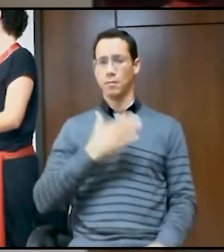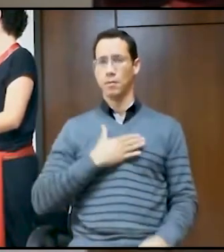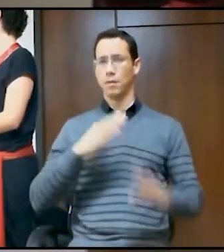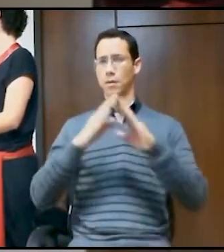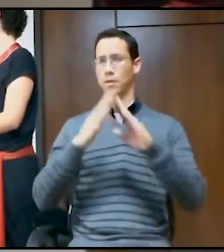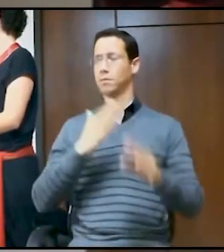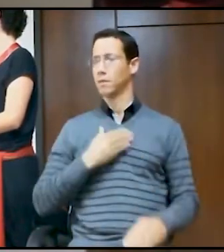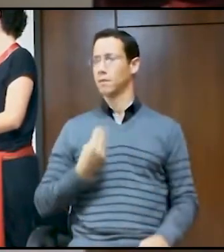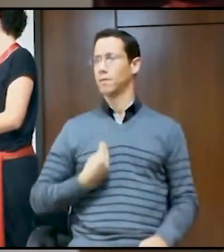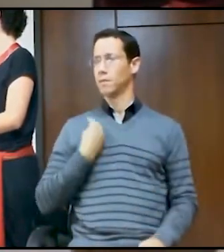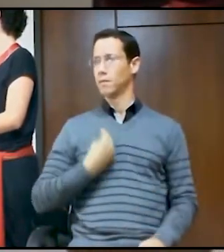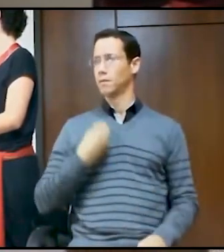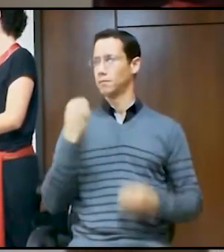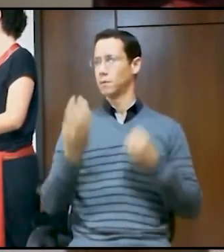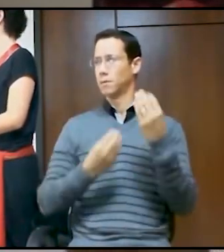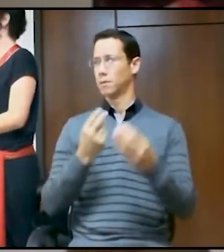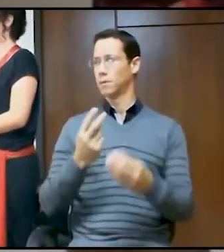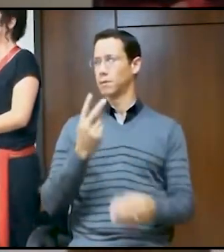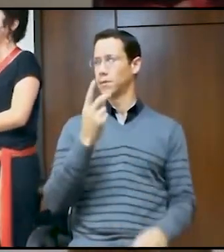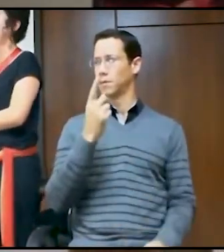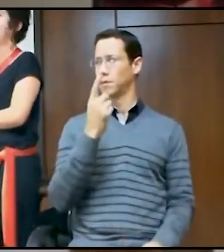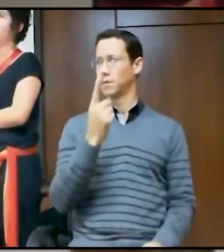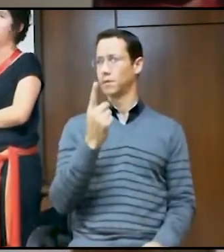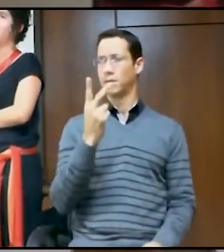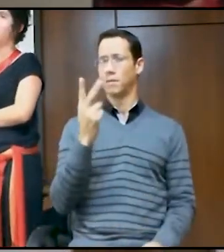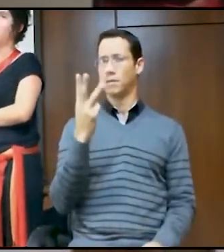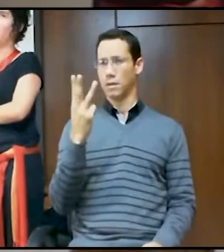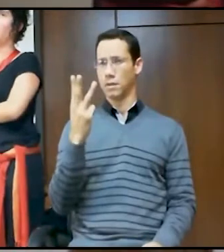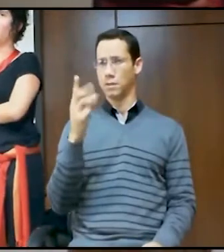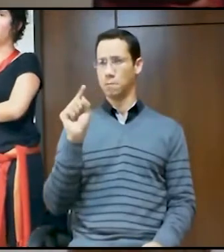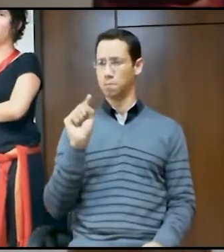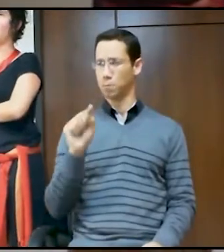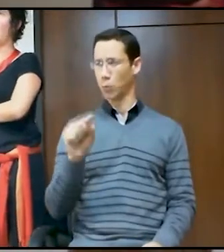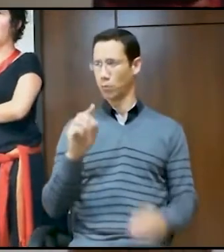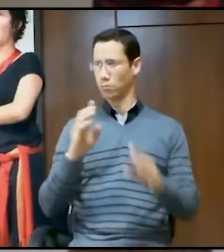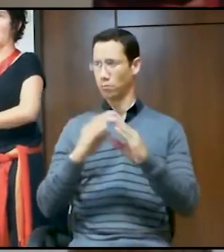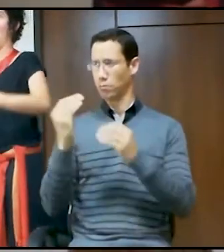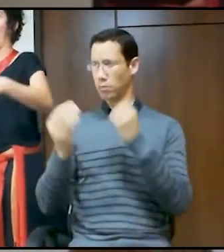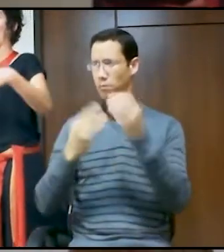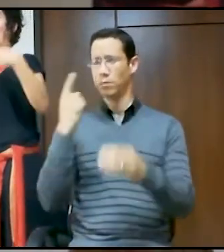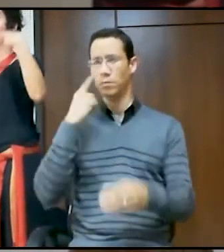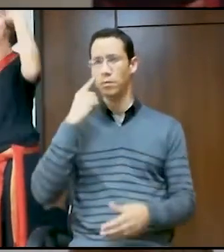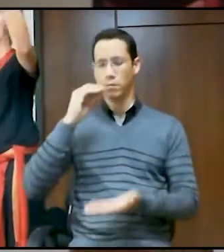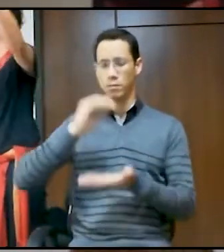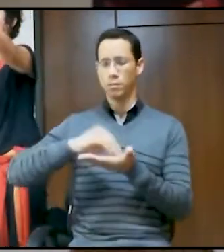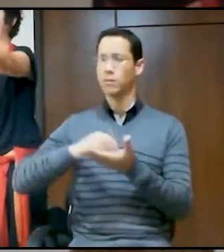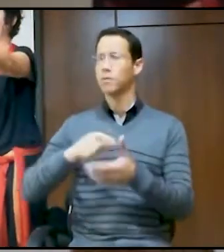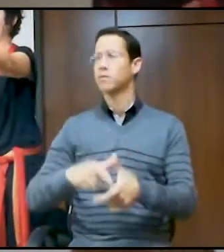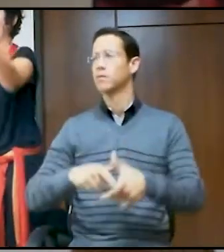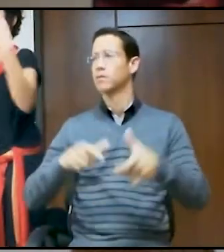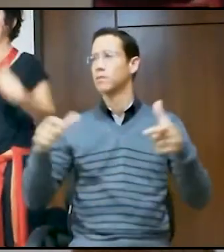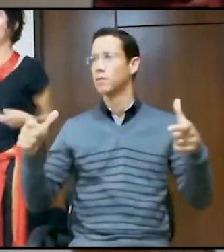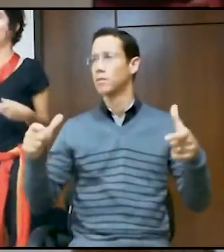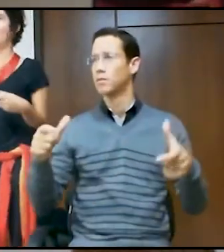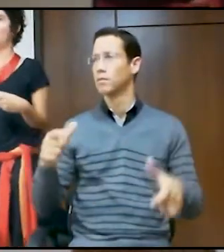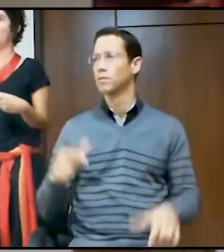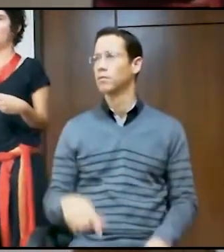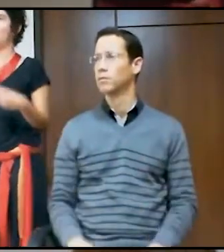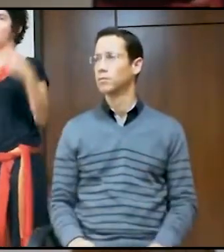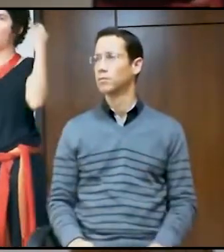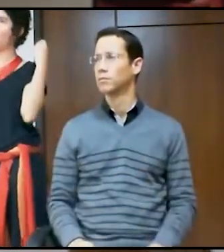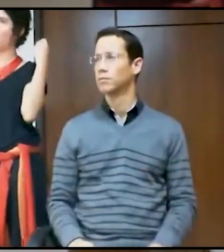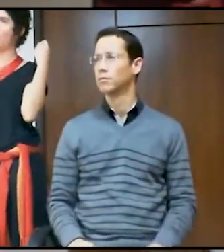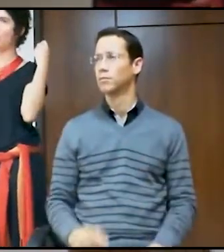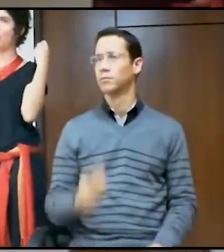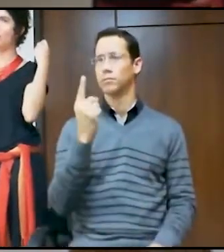habitacionais, o déficit aumentou 135 mil. Vejam que ao eu dar casa, eu aumento o déficit,